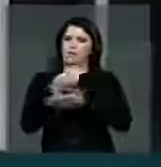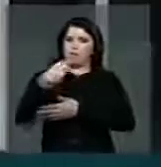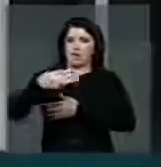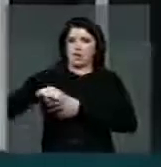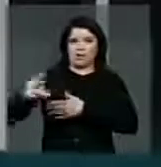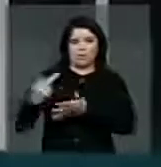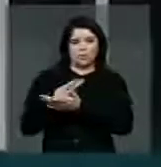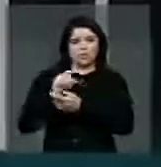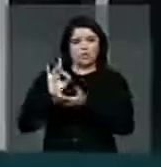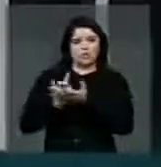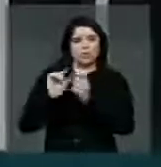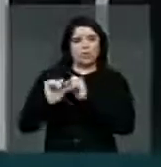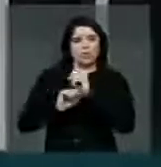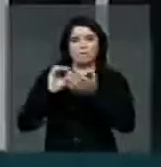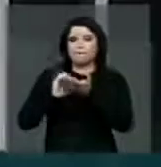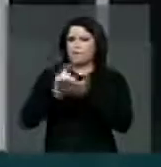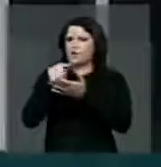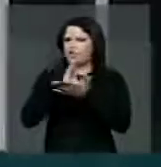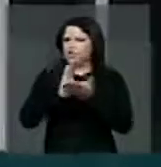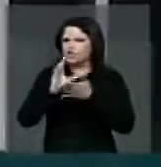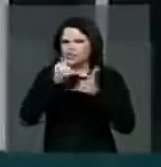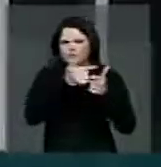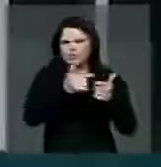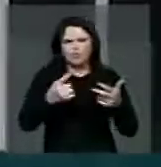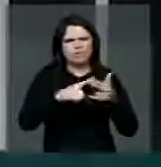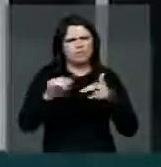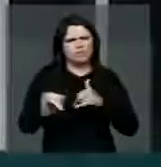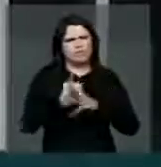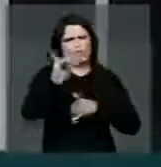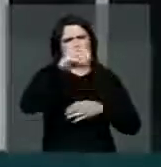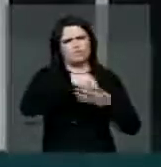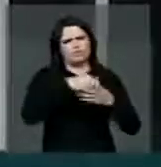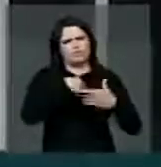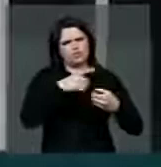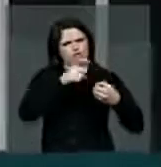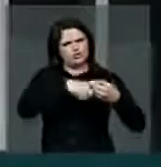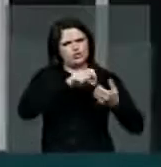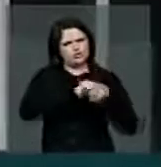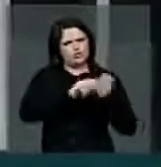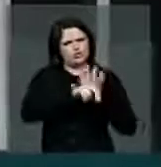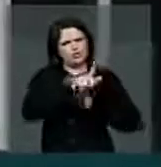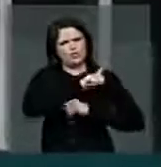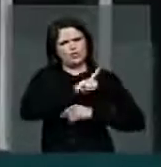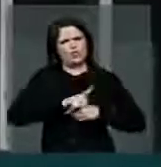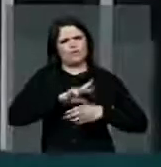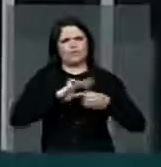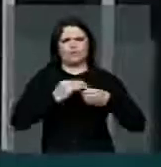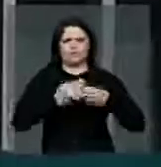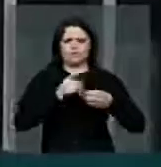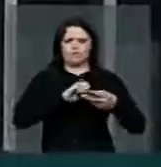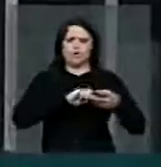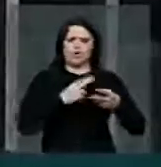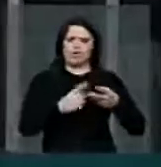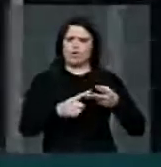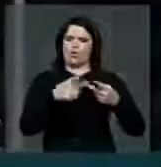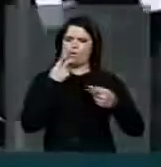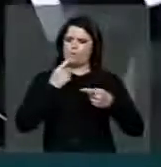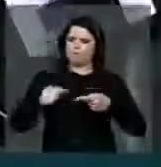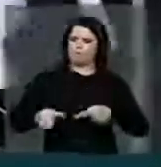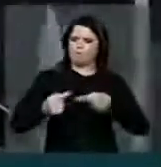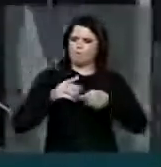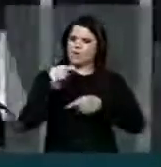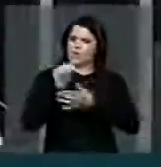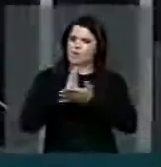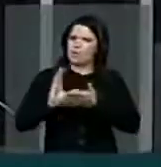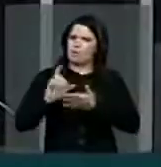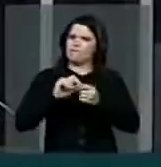ou seja, falta de investimentos relevantes em parceria com o poder público municipal, compatíveis com os